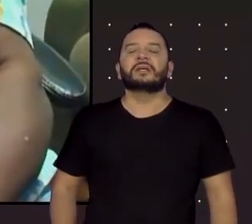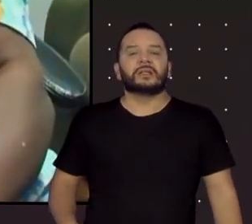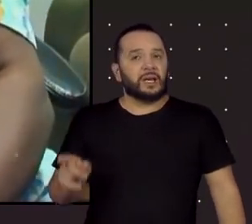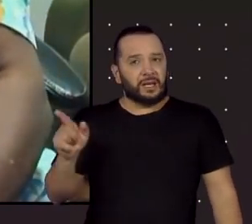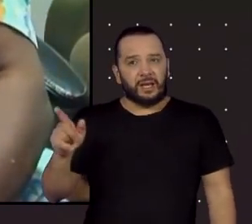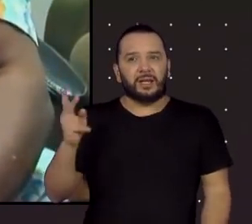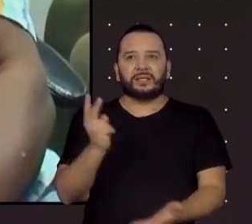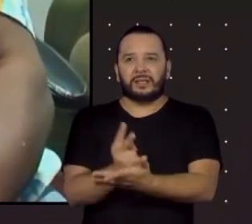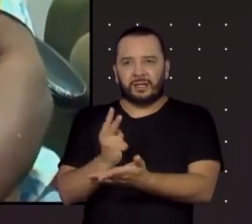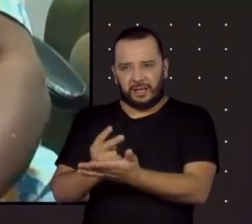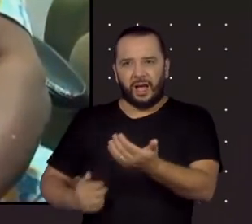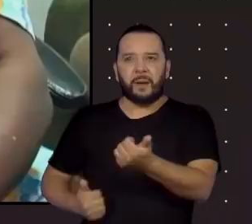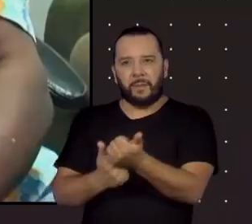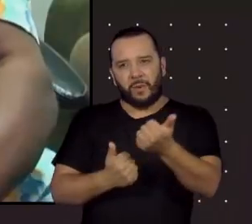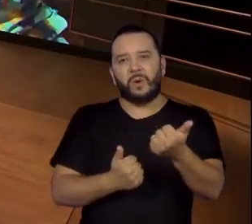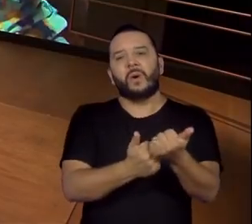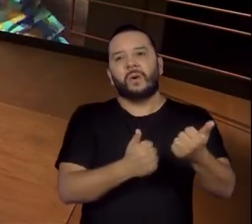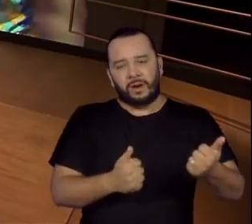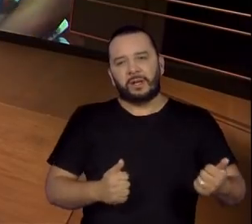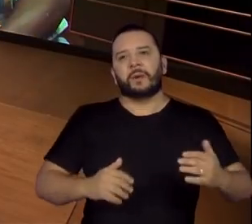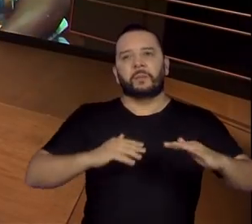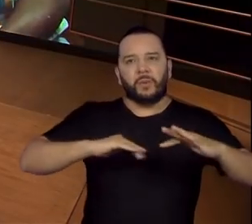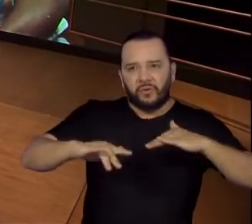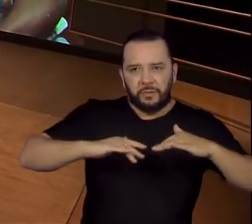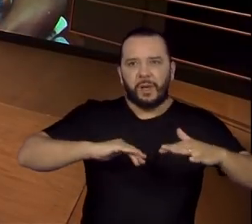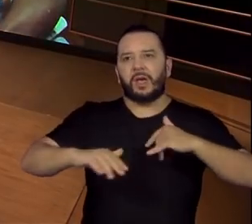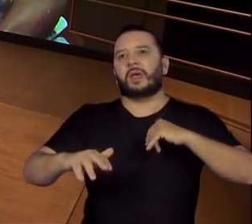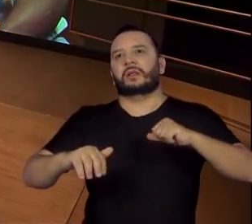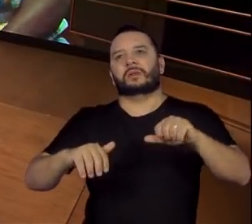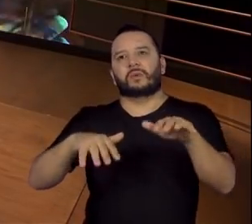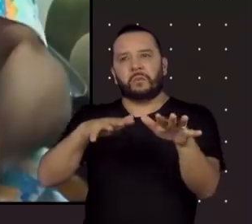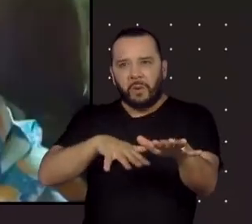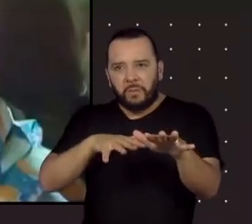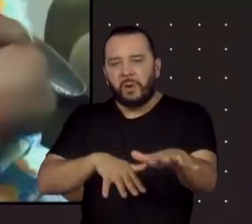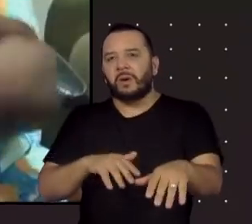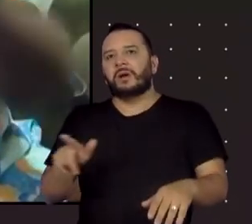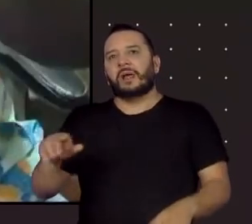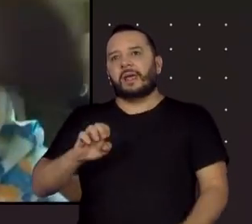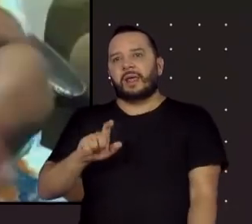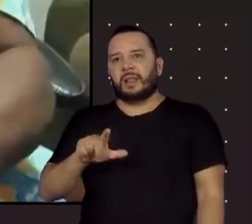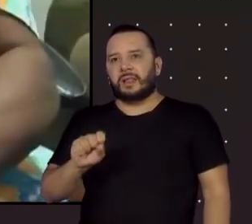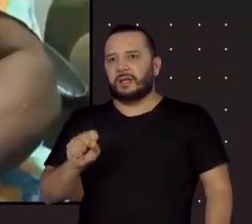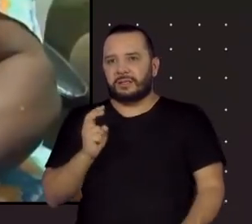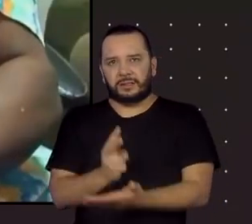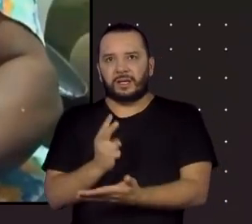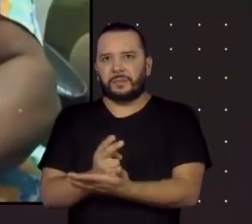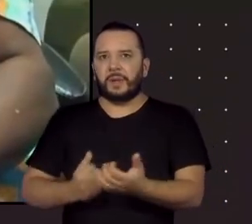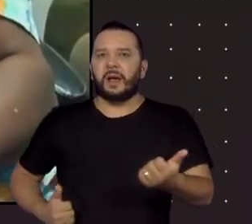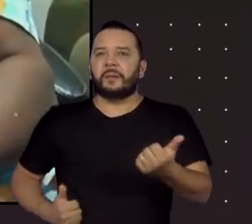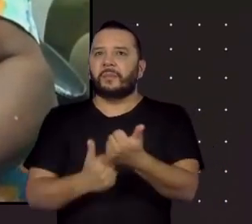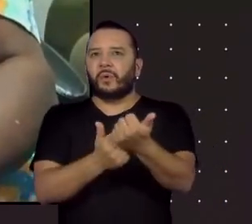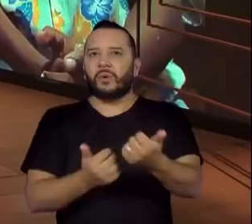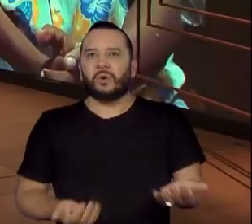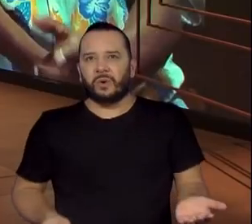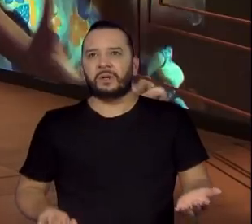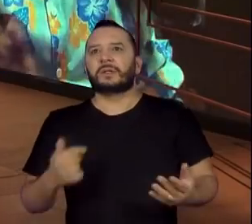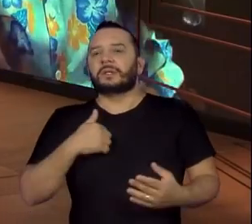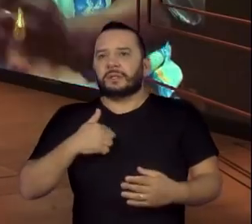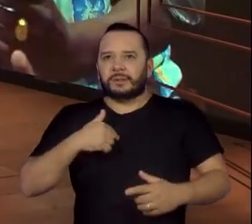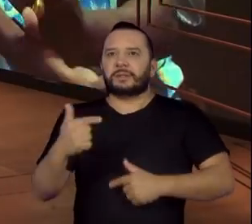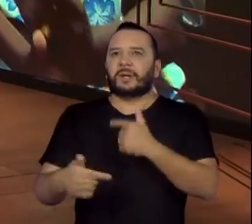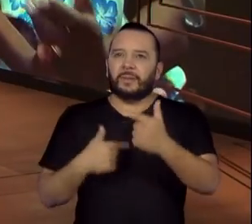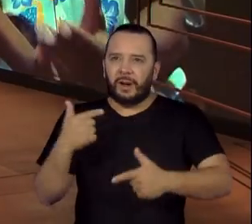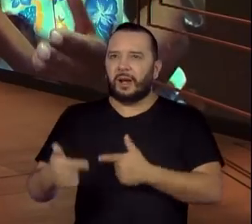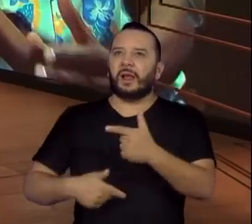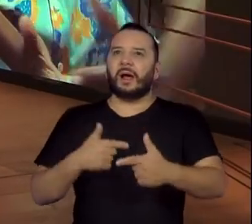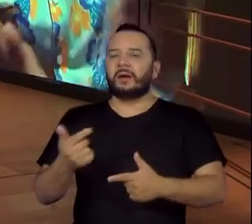entendeu? O tempo todo ela sempre apoiou a causa. E eu batalhava muito isso, e eles já estavam